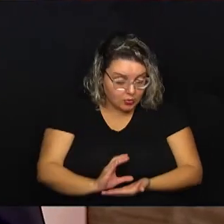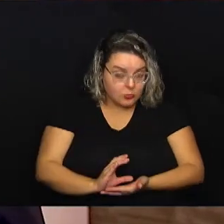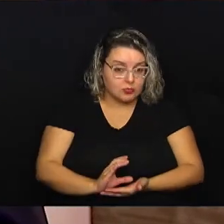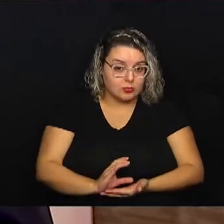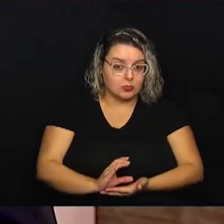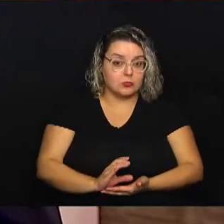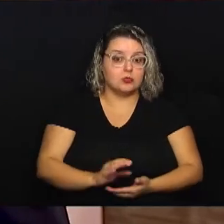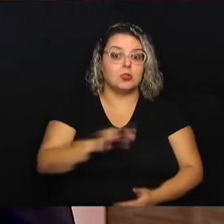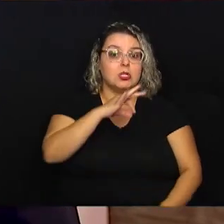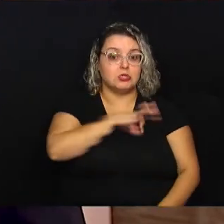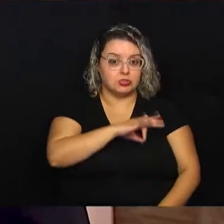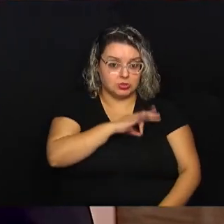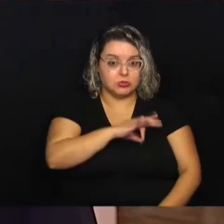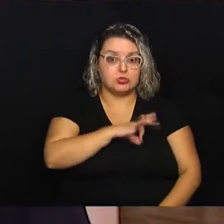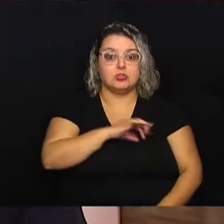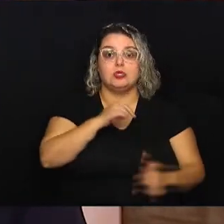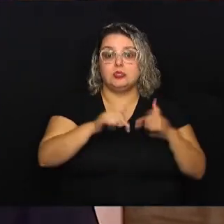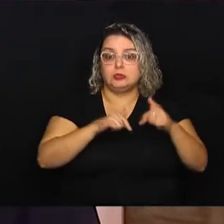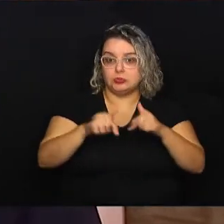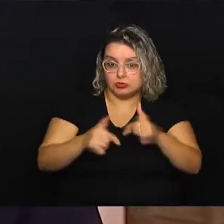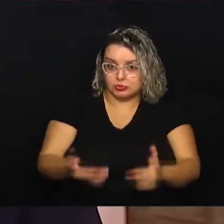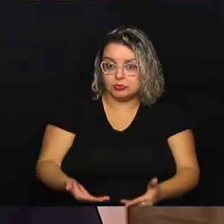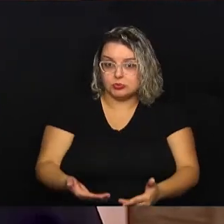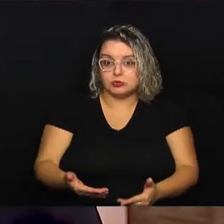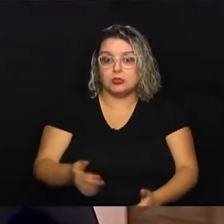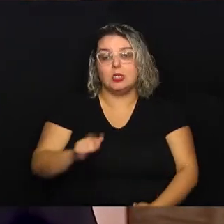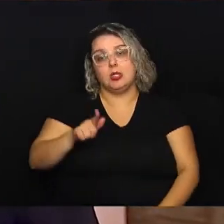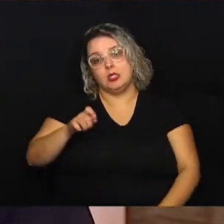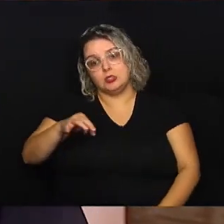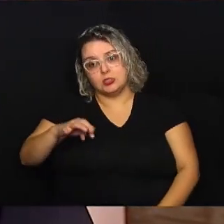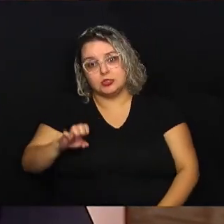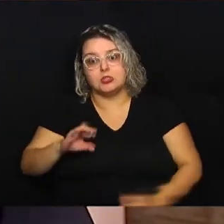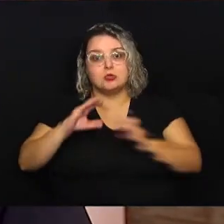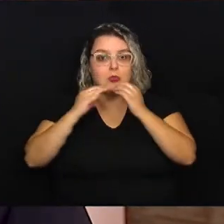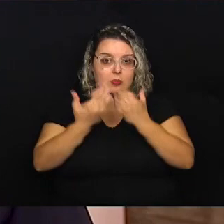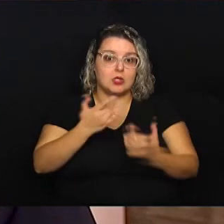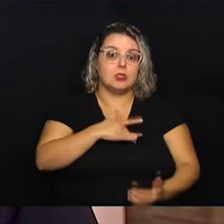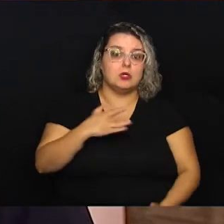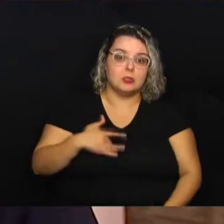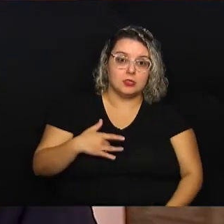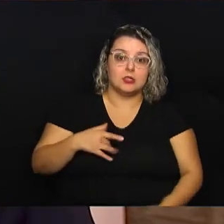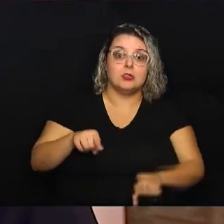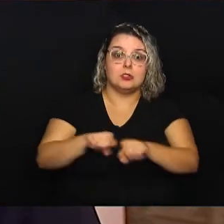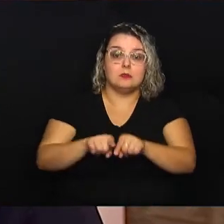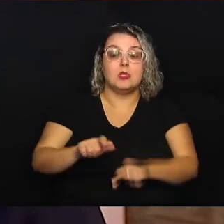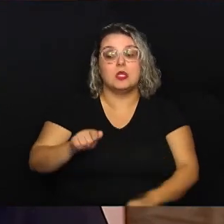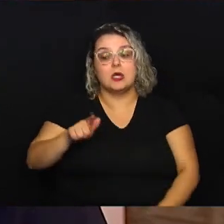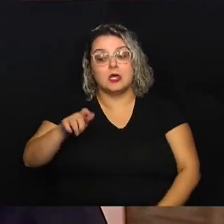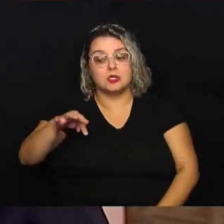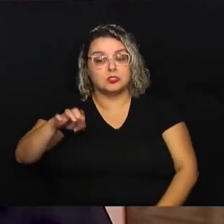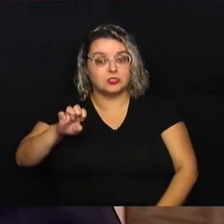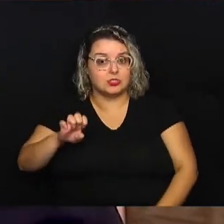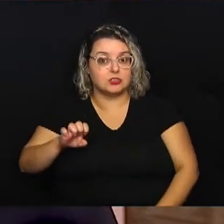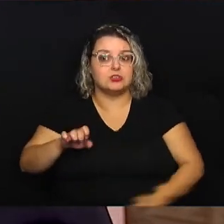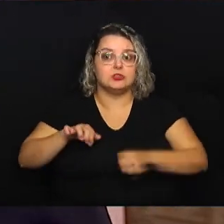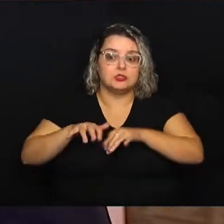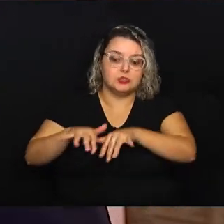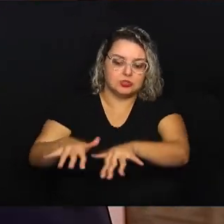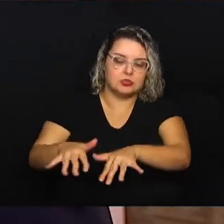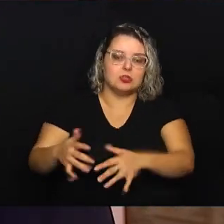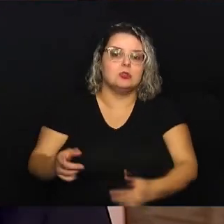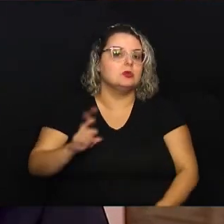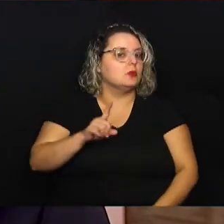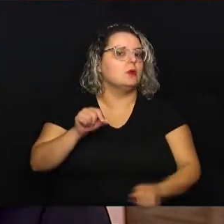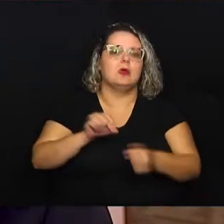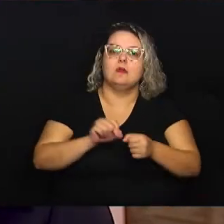de salário aos trabalhadores, agentes comunitários de saúde e agentes de endemia. Isso não é feito desta maneira, em forma de